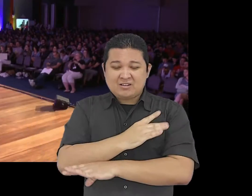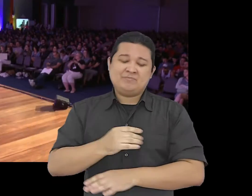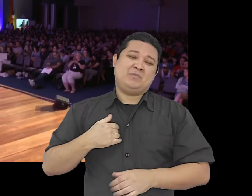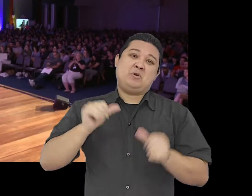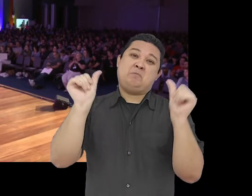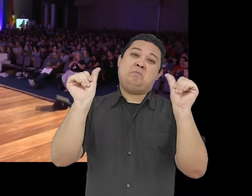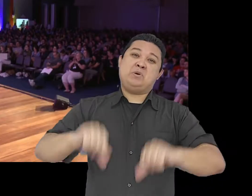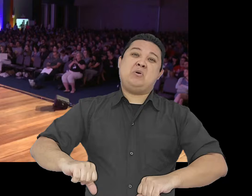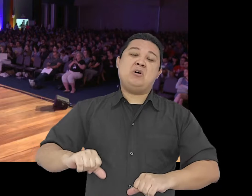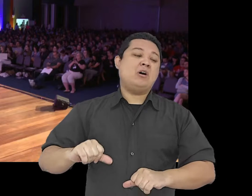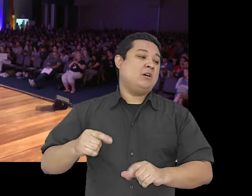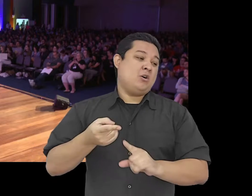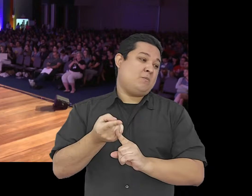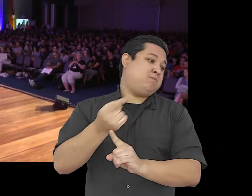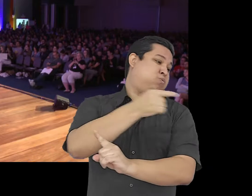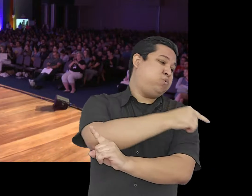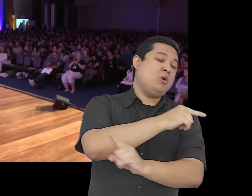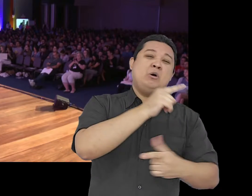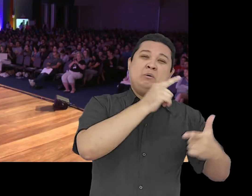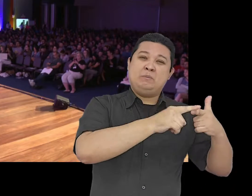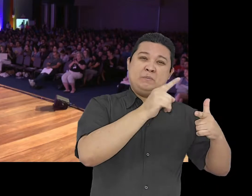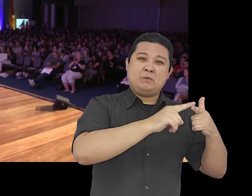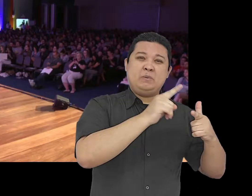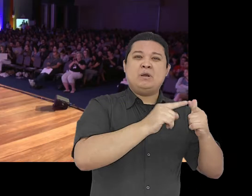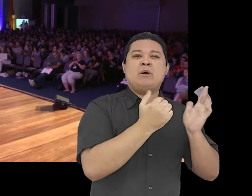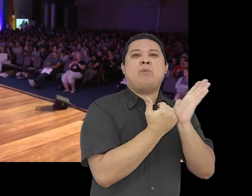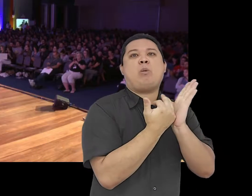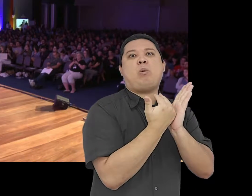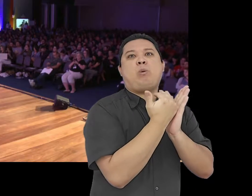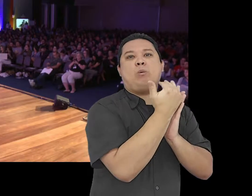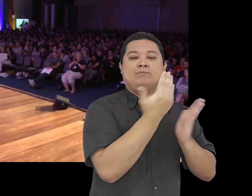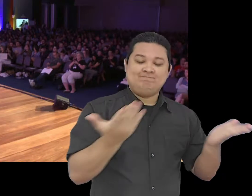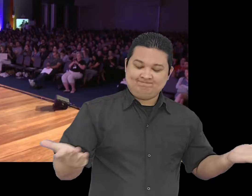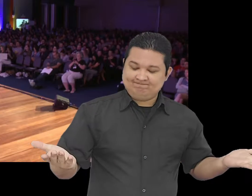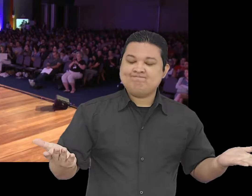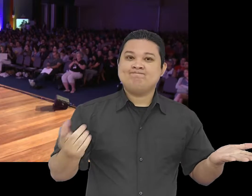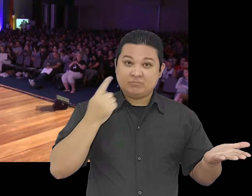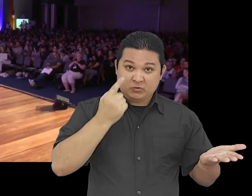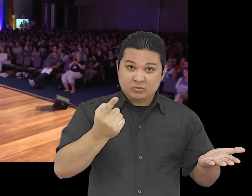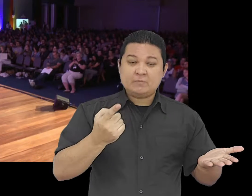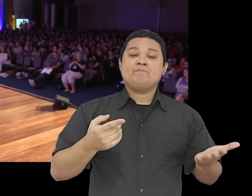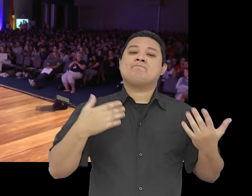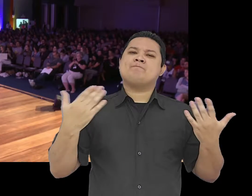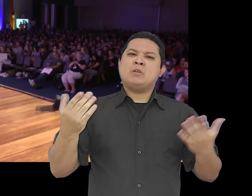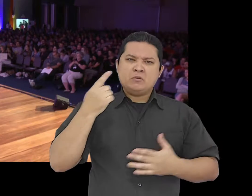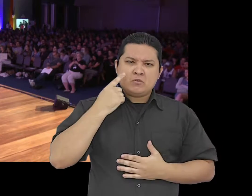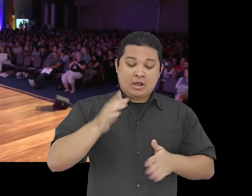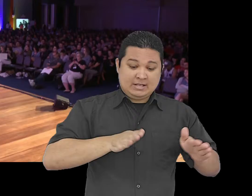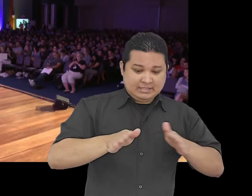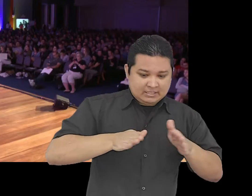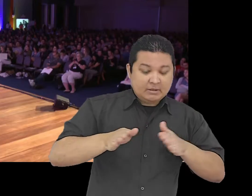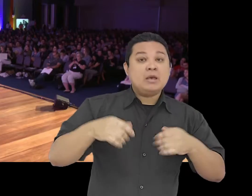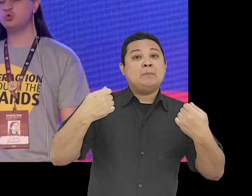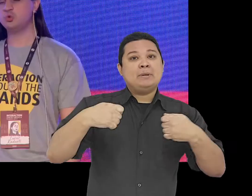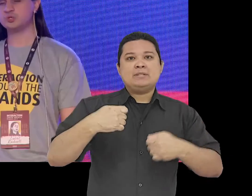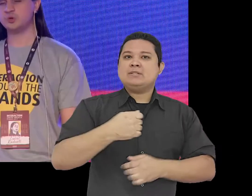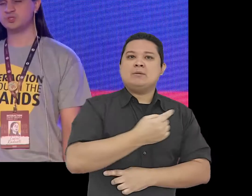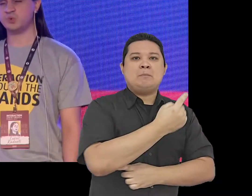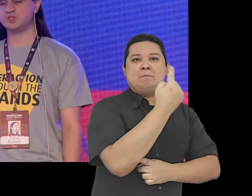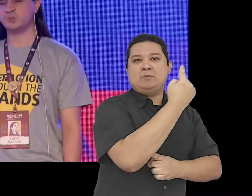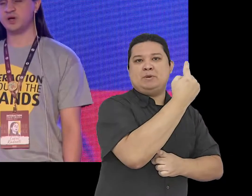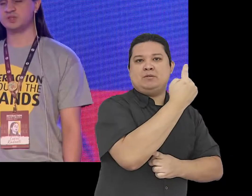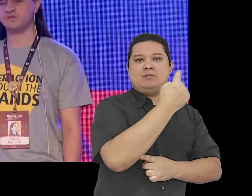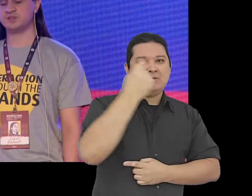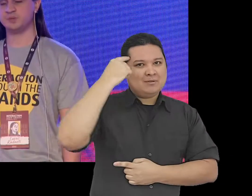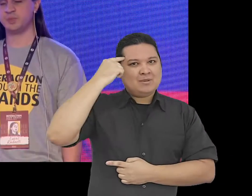principais, já que a acessibilidade ficou óbvio que tem que ser tomada desde o começo como uma prioridade. Tem duas